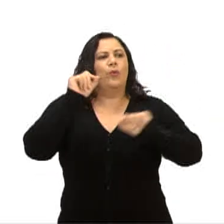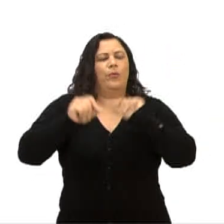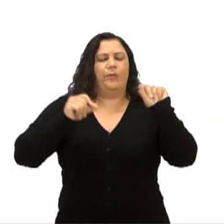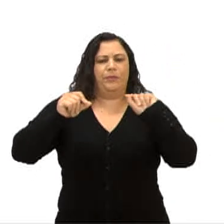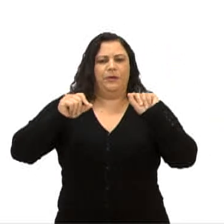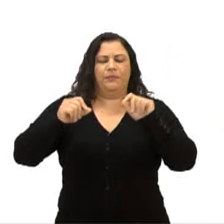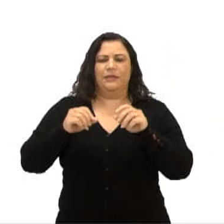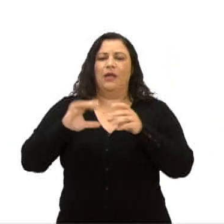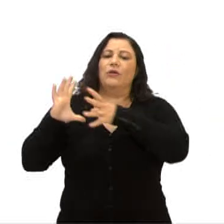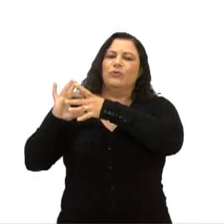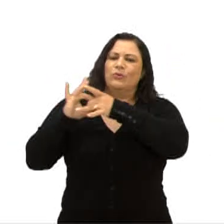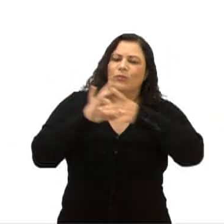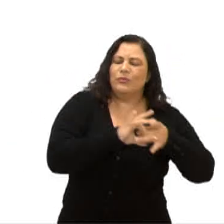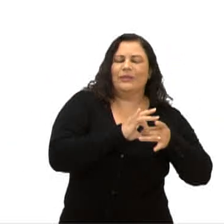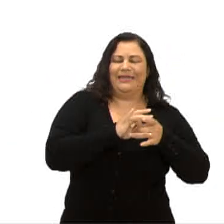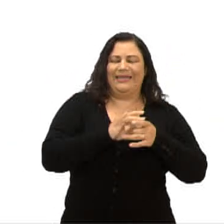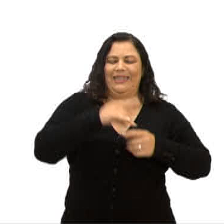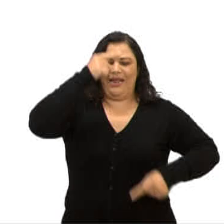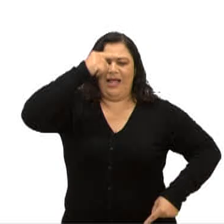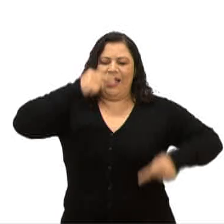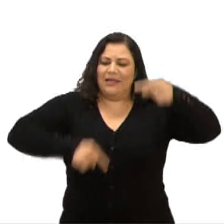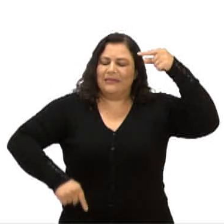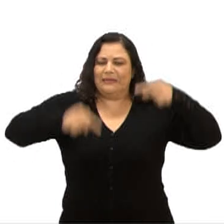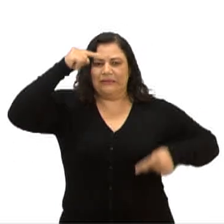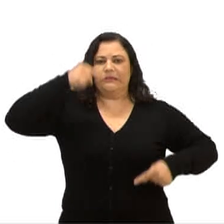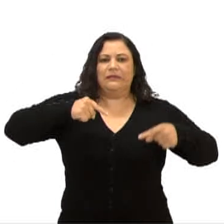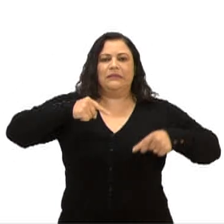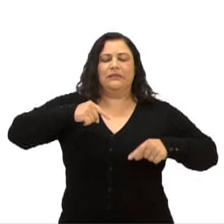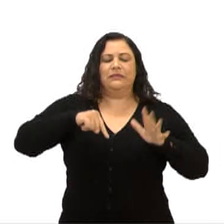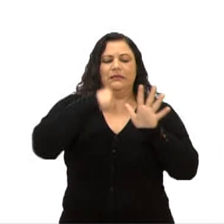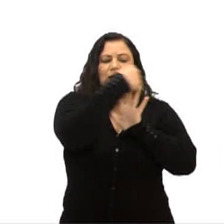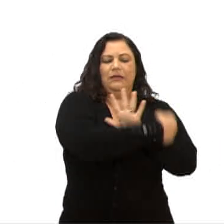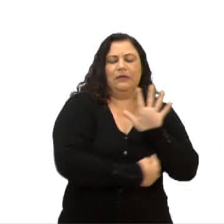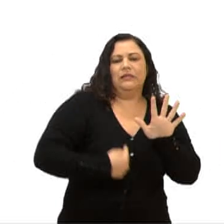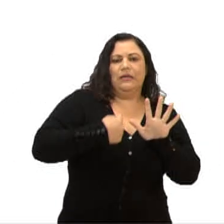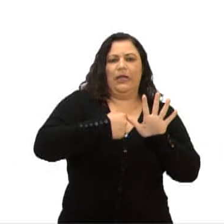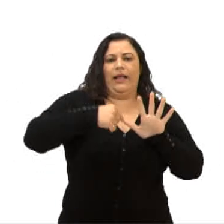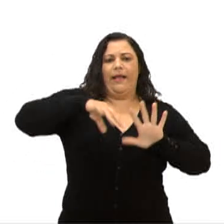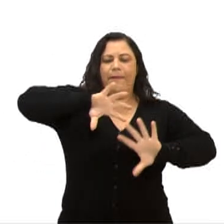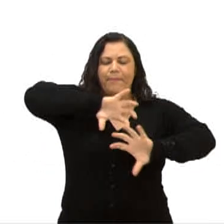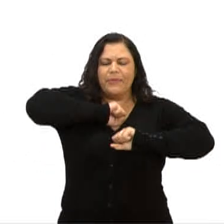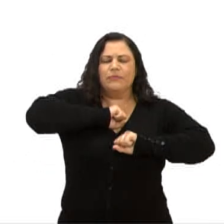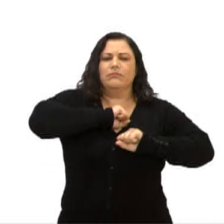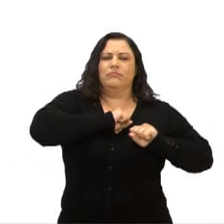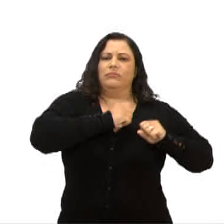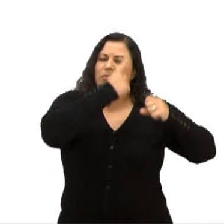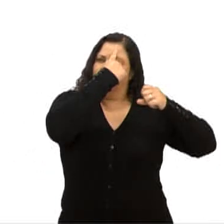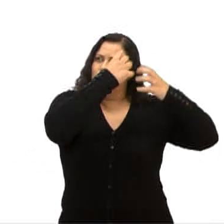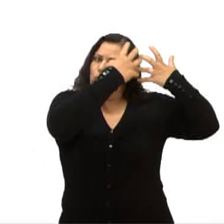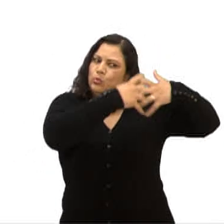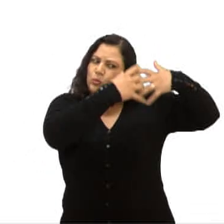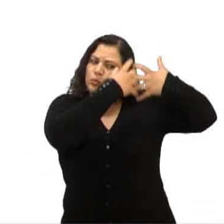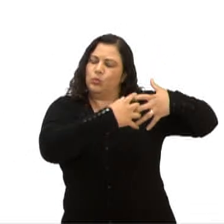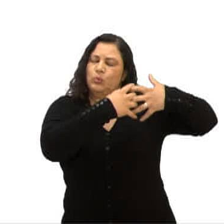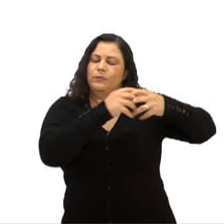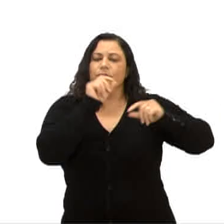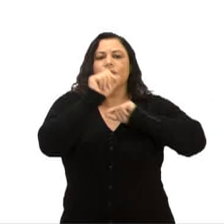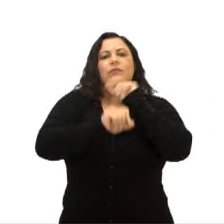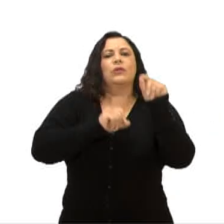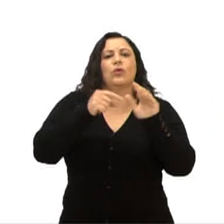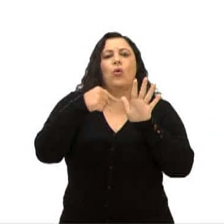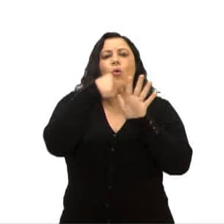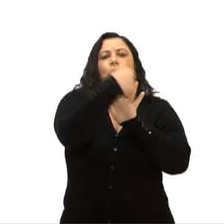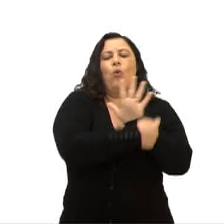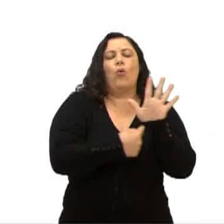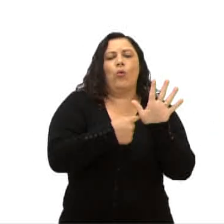estruturas ligadas a esse sistema. Indique a opção que corresponde, respectivamente, aos 2 sentidos que a gente está usando. Qual que é, Fabiano? E eu sempre